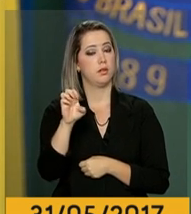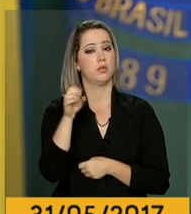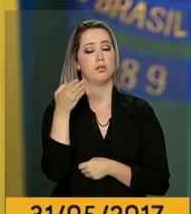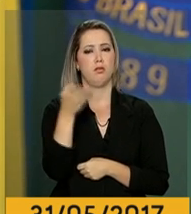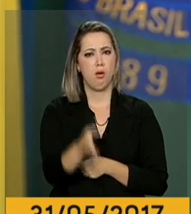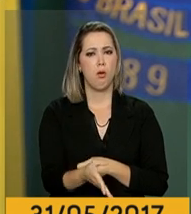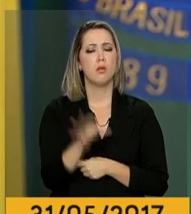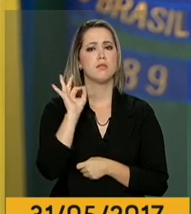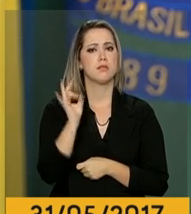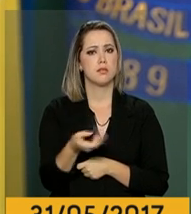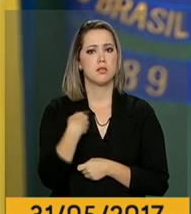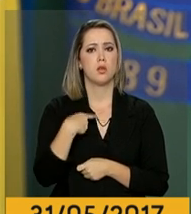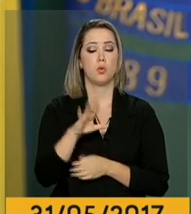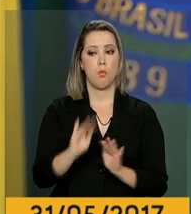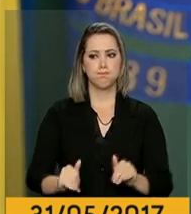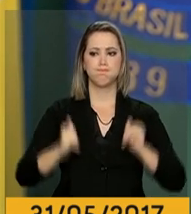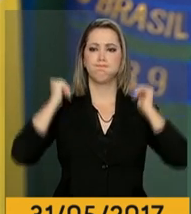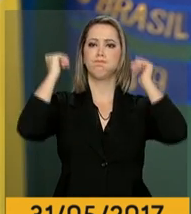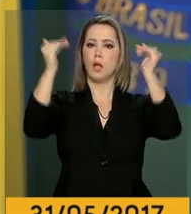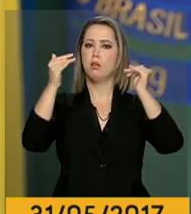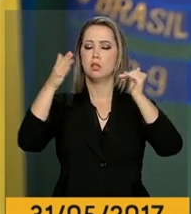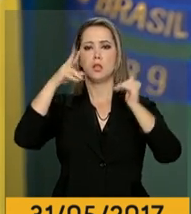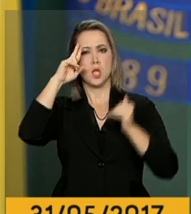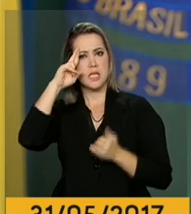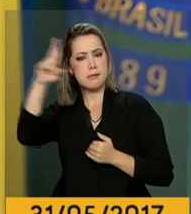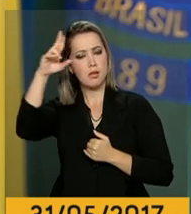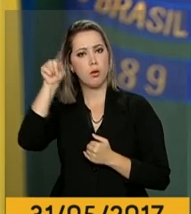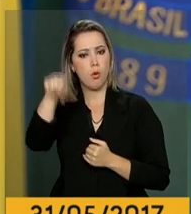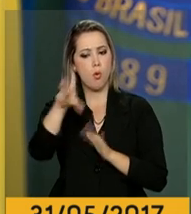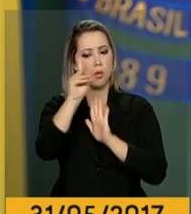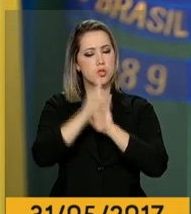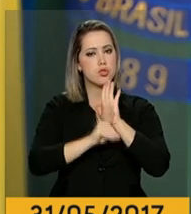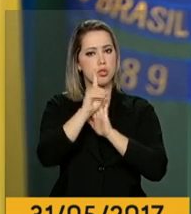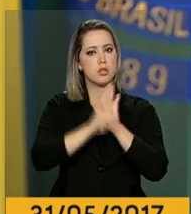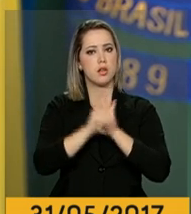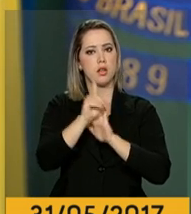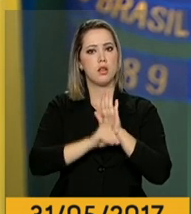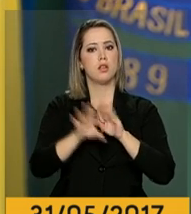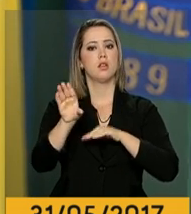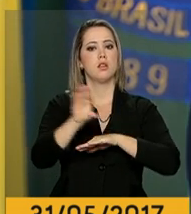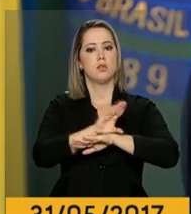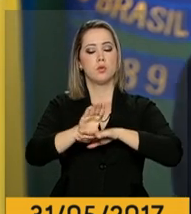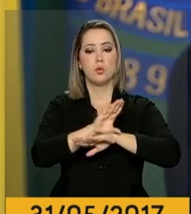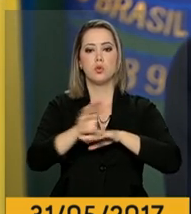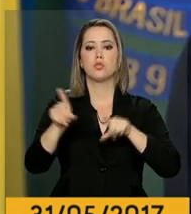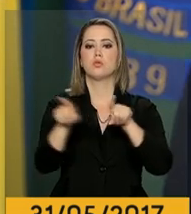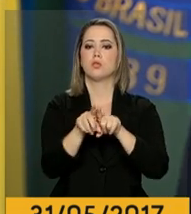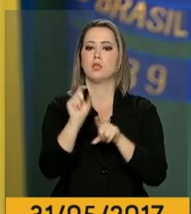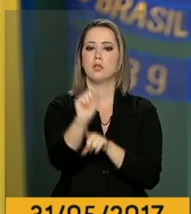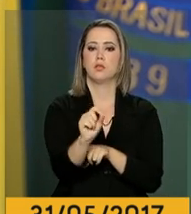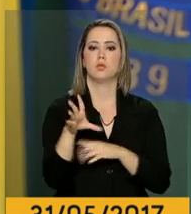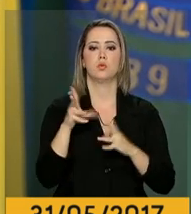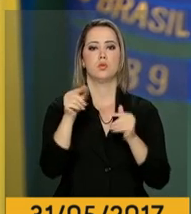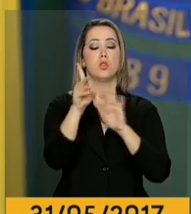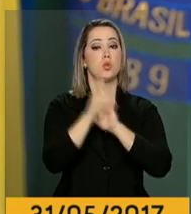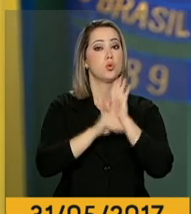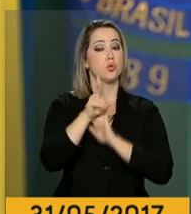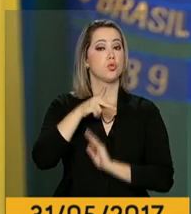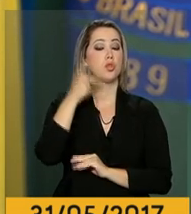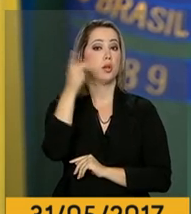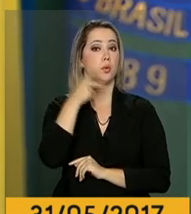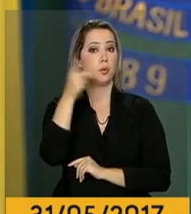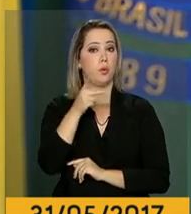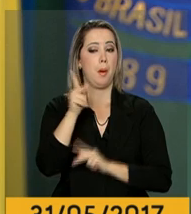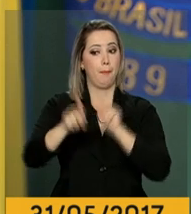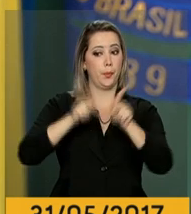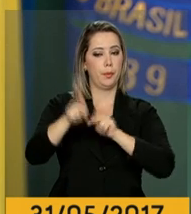consolidou-se, na verdade, como uma grande autoridade, não só em direito eleitoral, mas no direito em geral, particularmente no direito público.